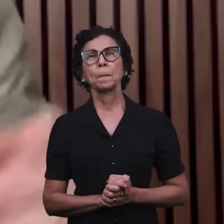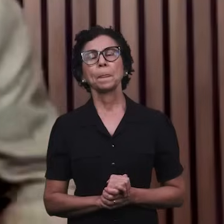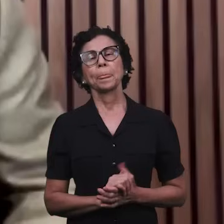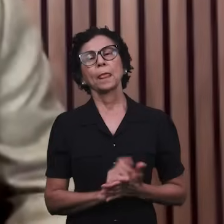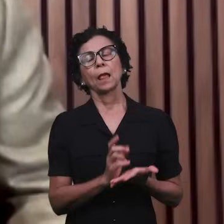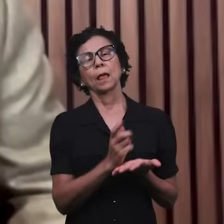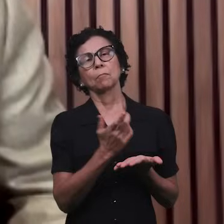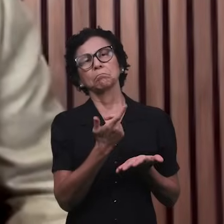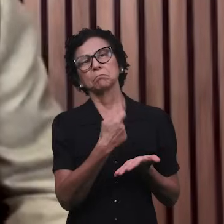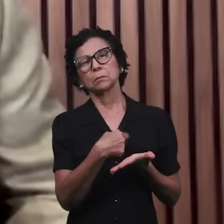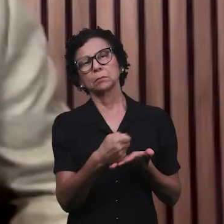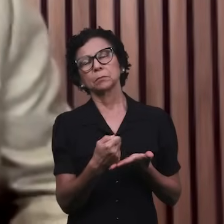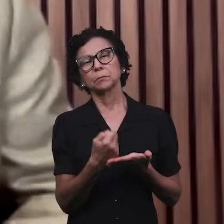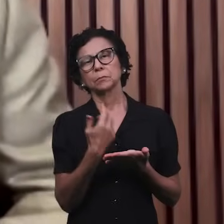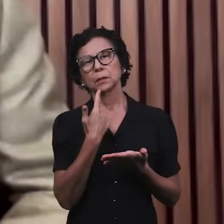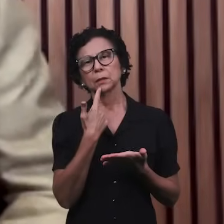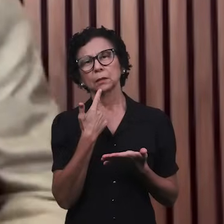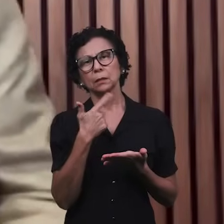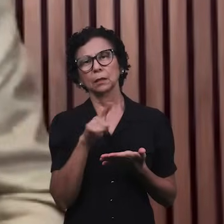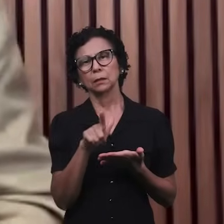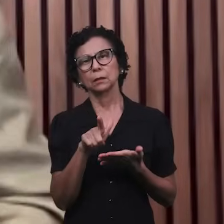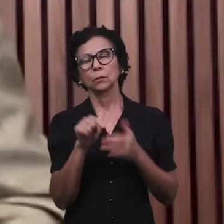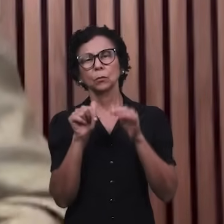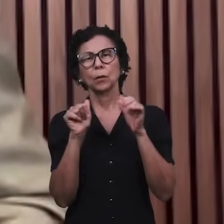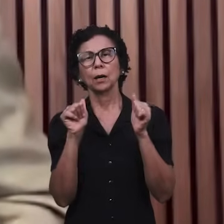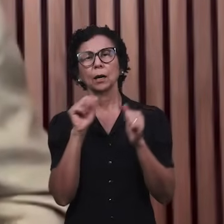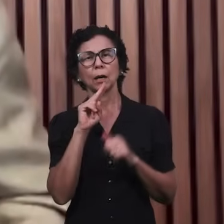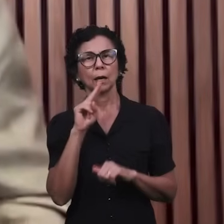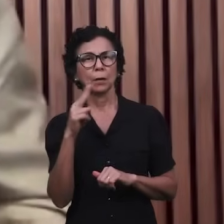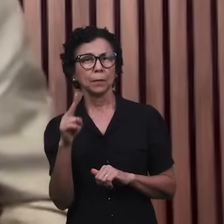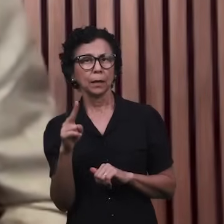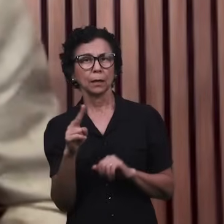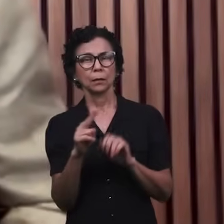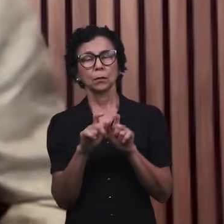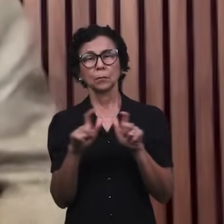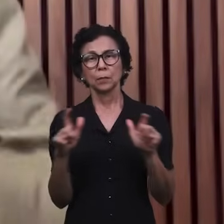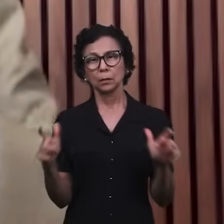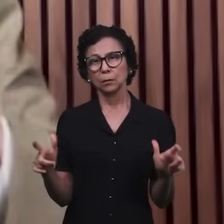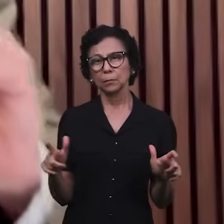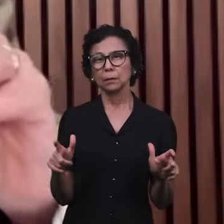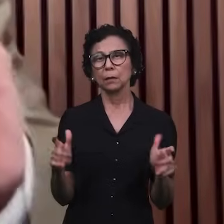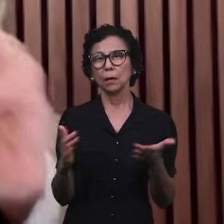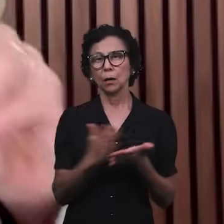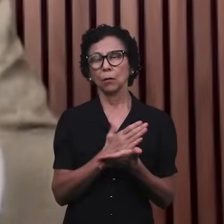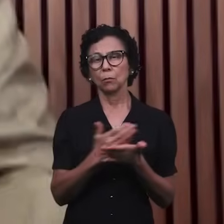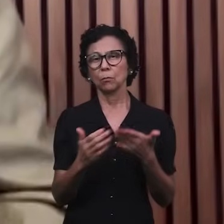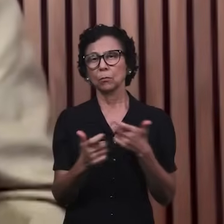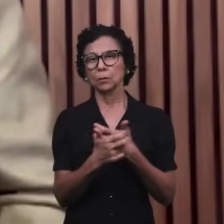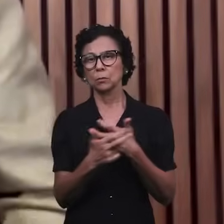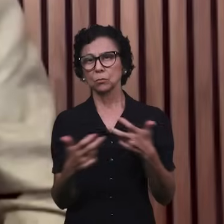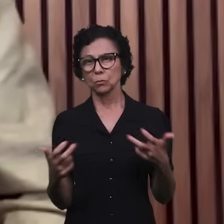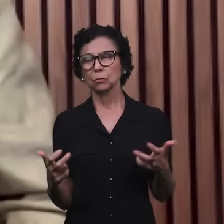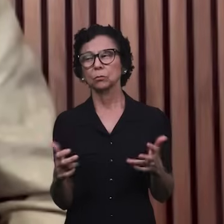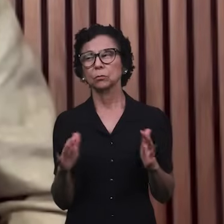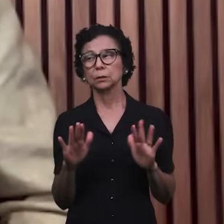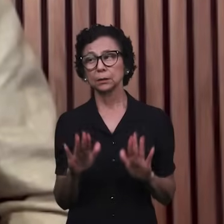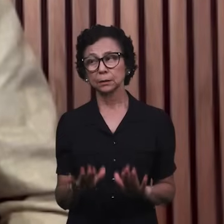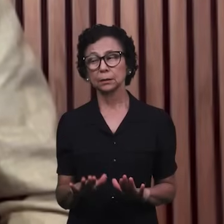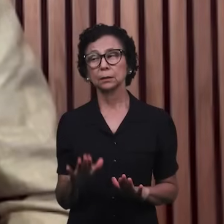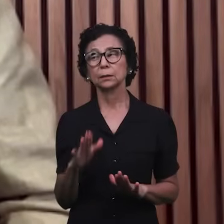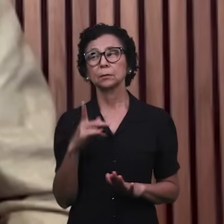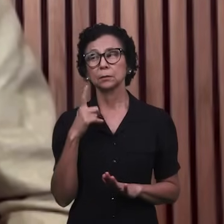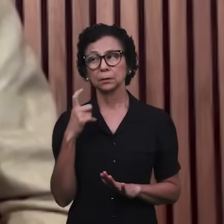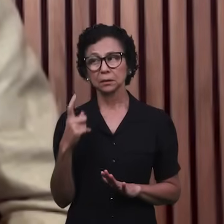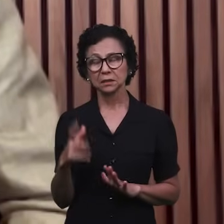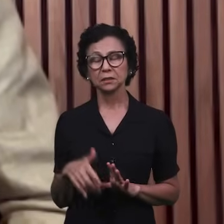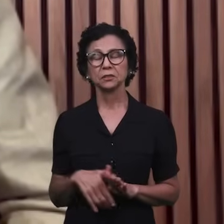Testamento tenha sido escrito em hebraico, na sua maioria, mas tem essas porções que você está abordando